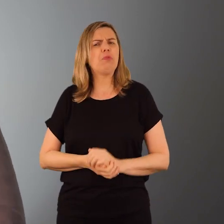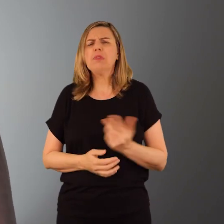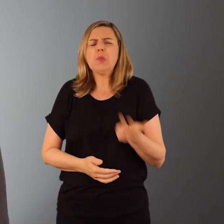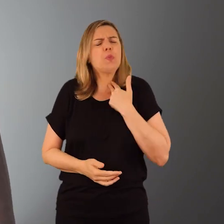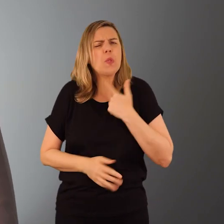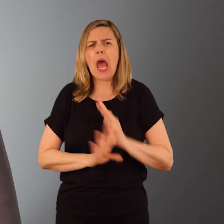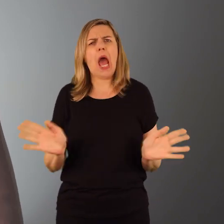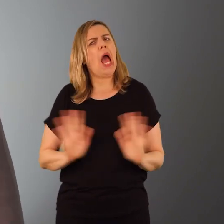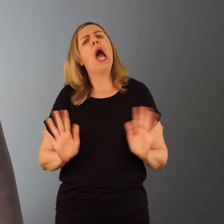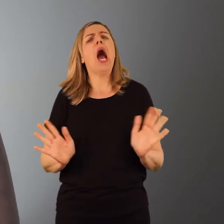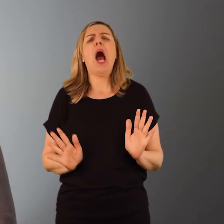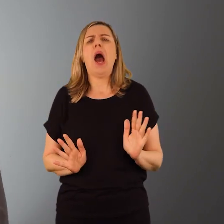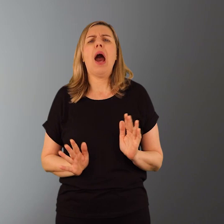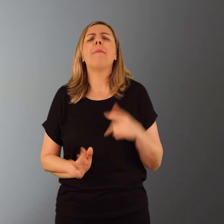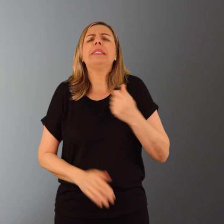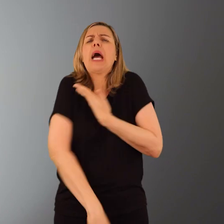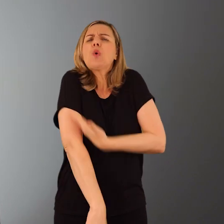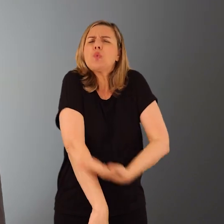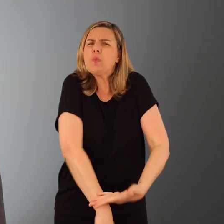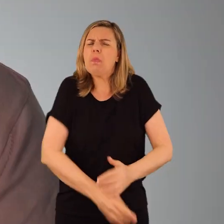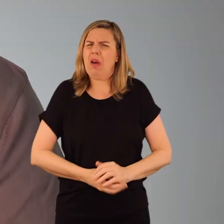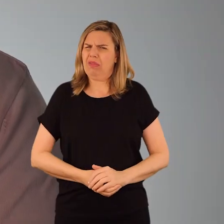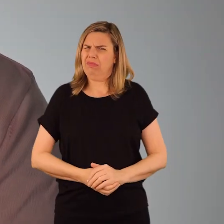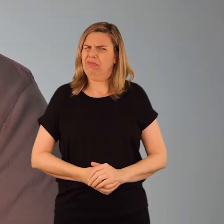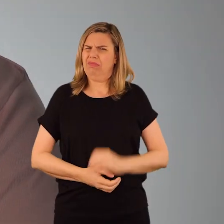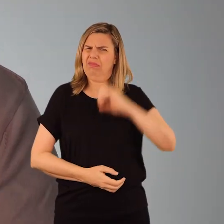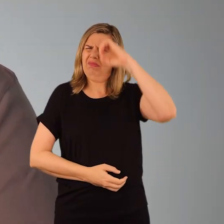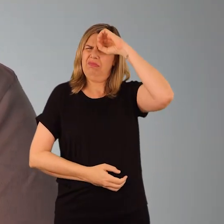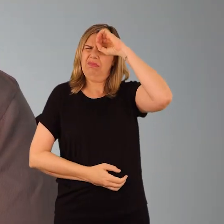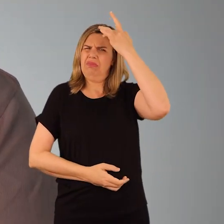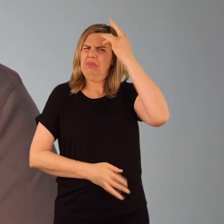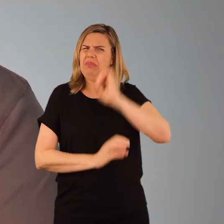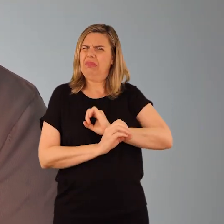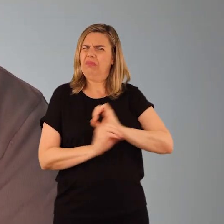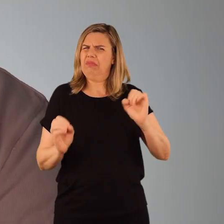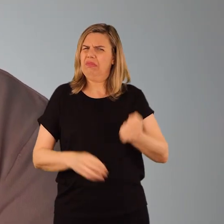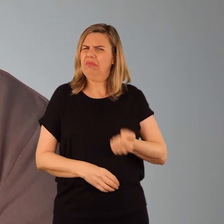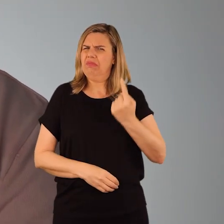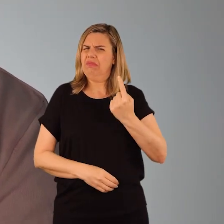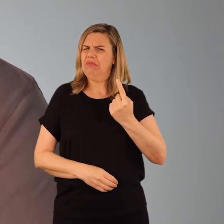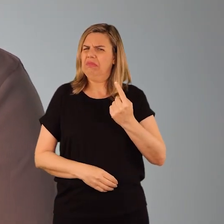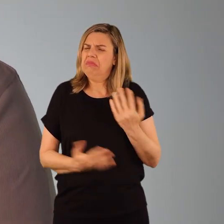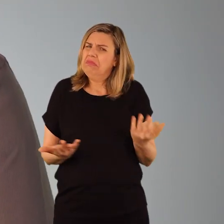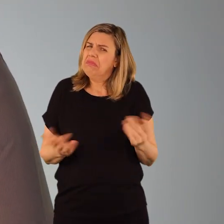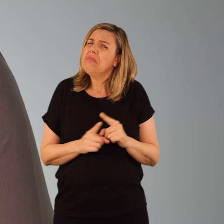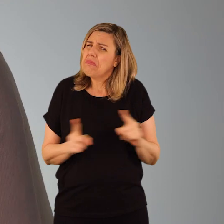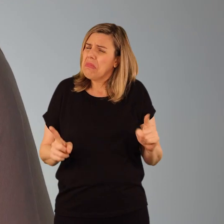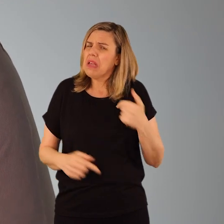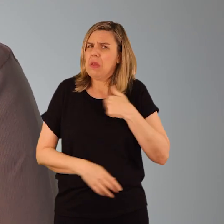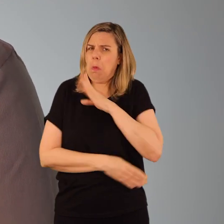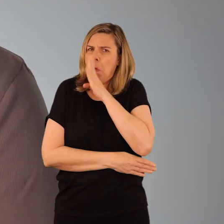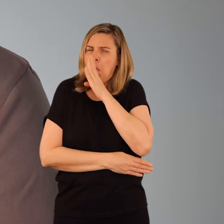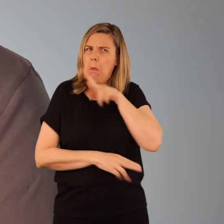fora, né? Que não ia, que eu tinha que me acostumar. Não entendi nada que ela falou daquilo, mas eu fiquei